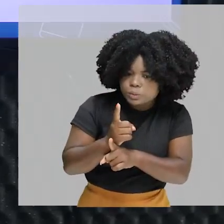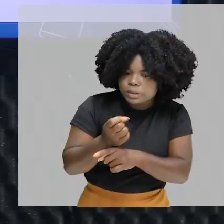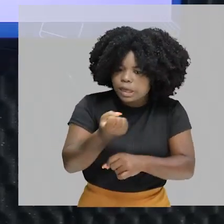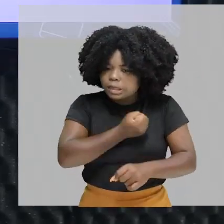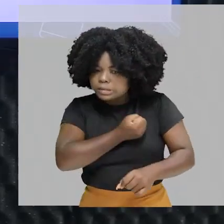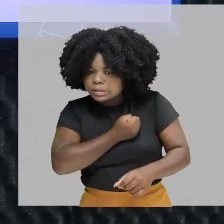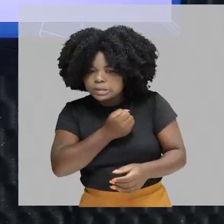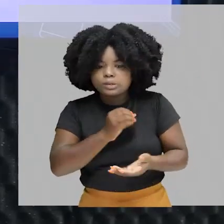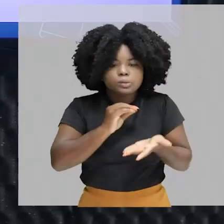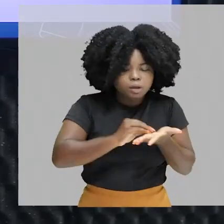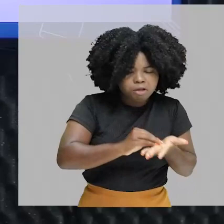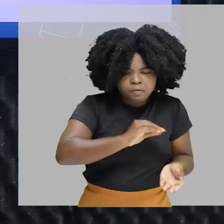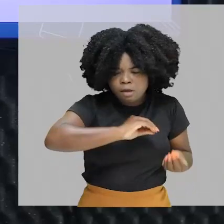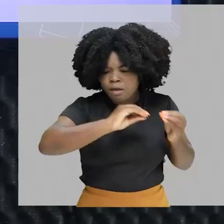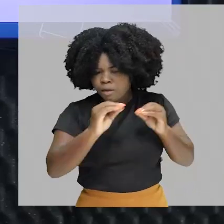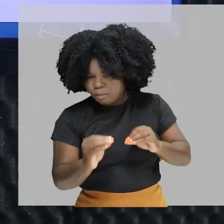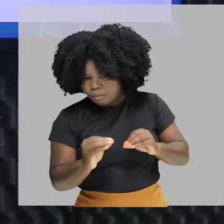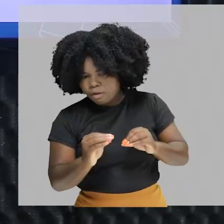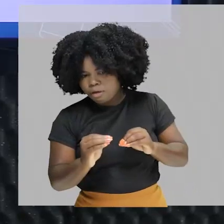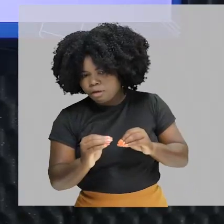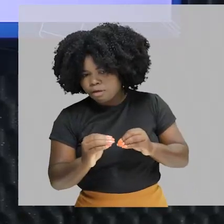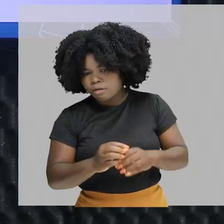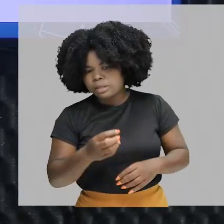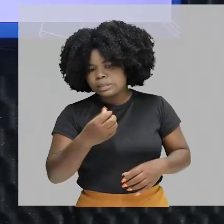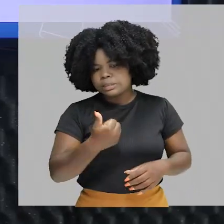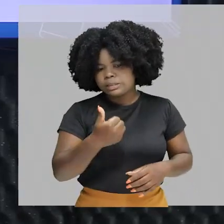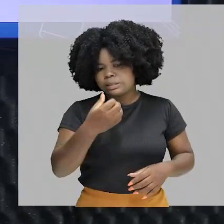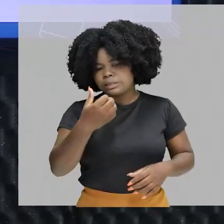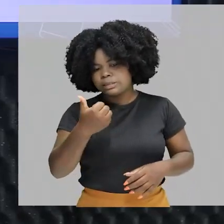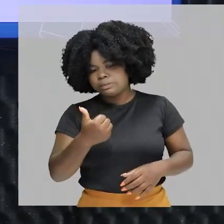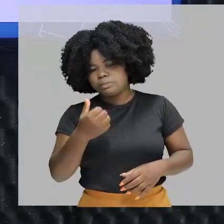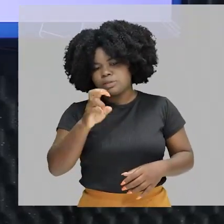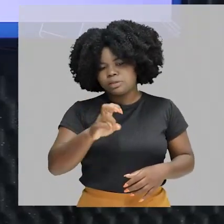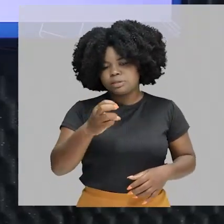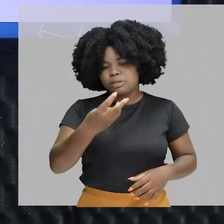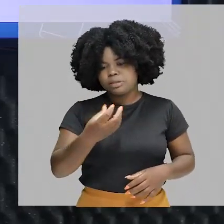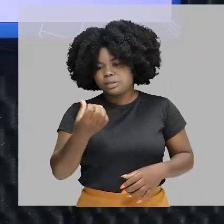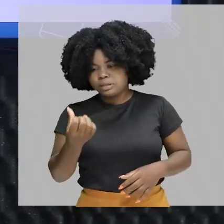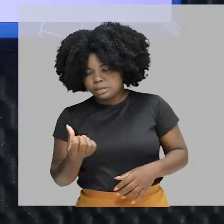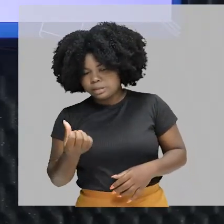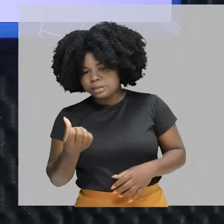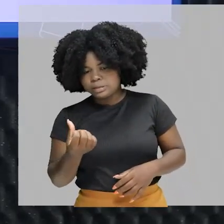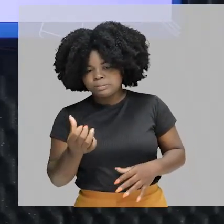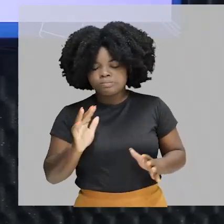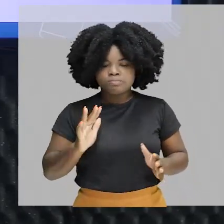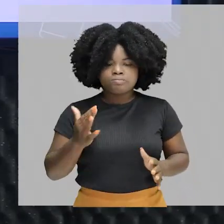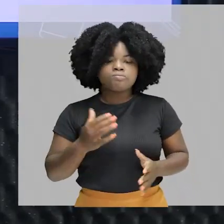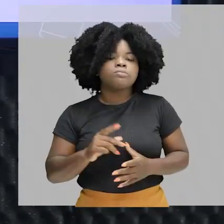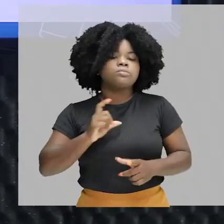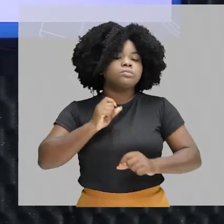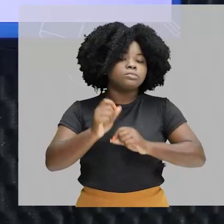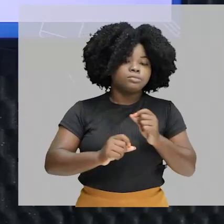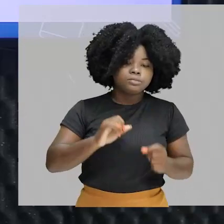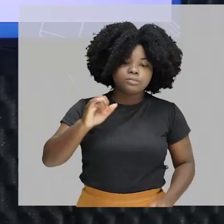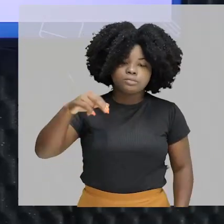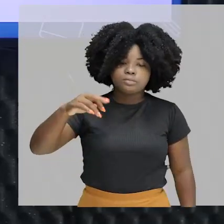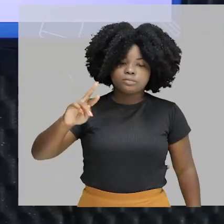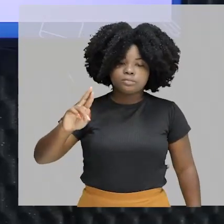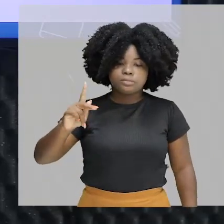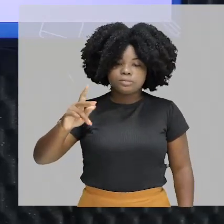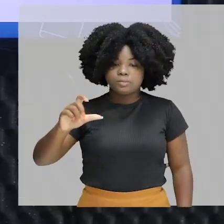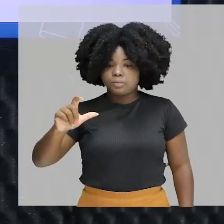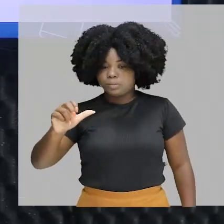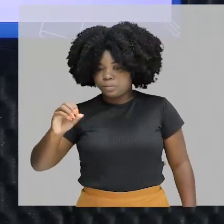que estão faltando, né, com esses extremos, 3 e 1536, Eu estou fazendo uma